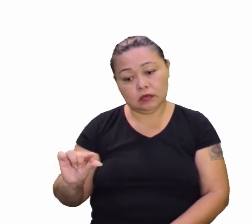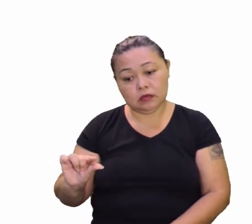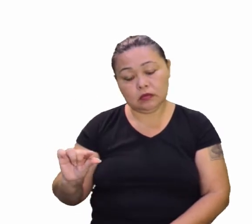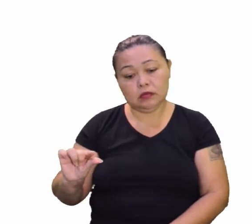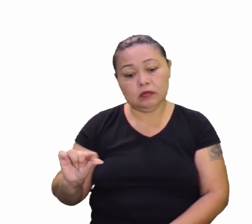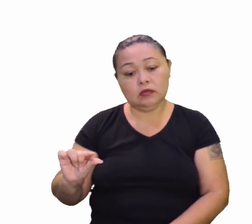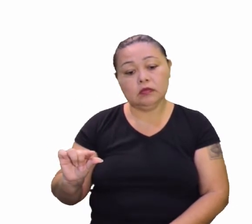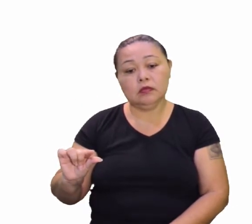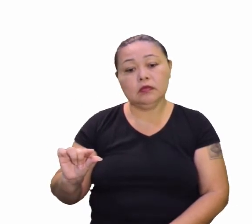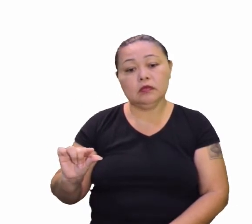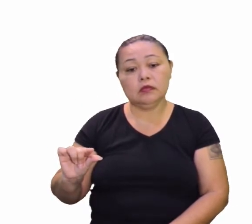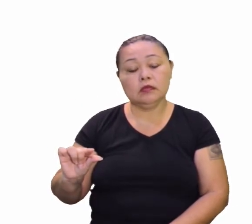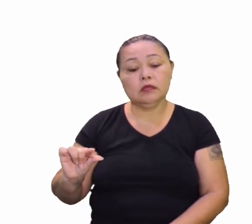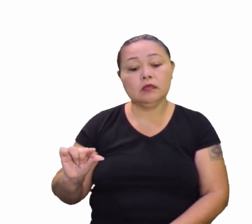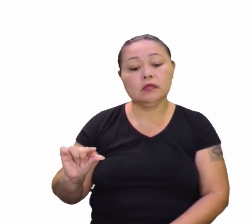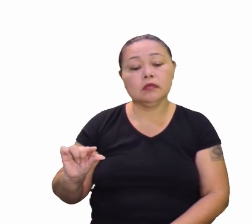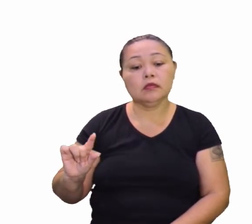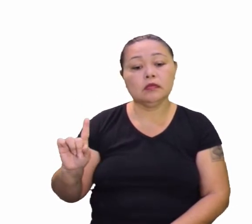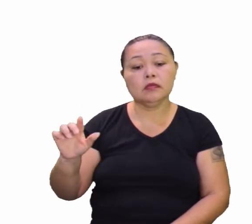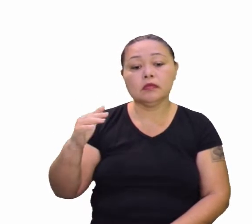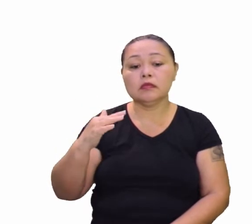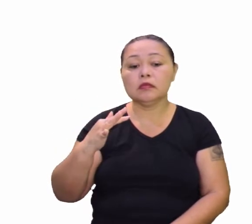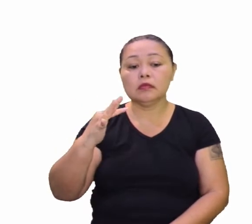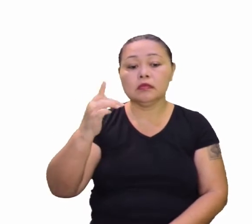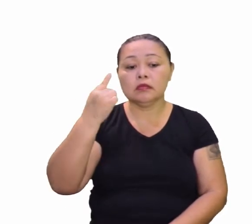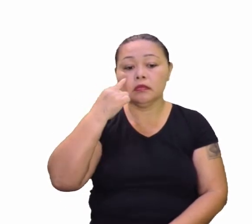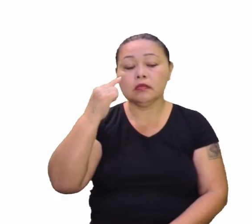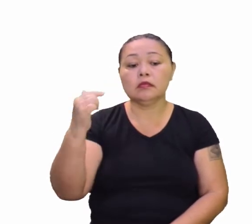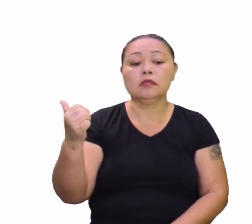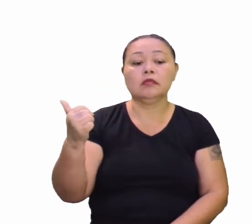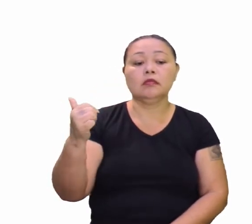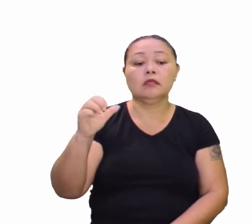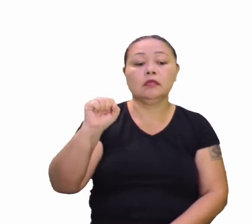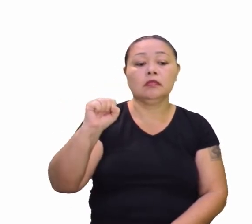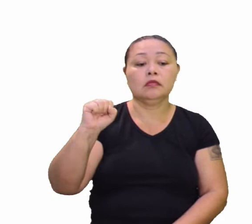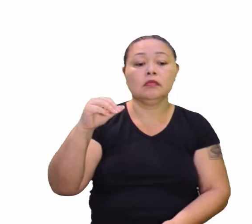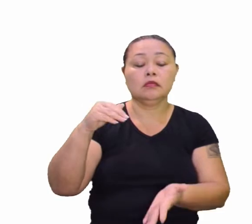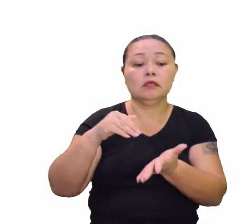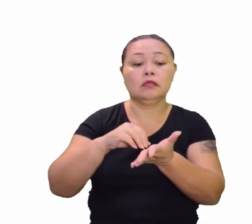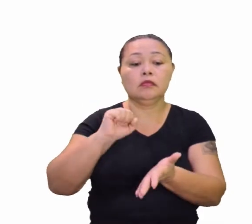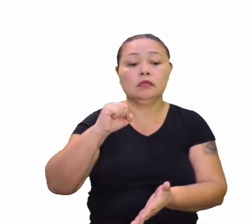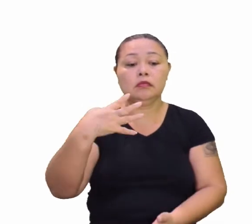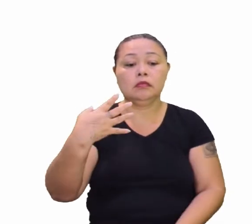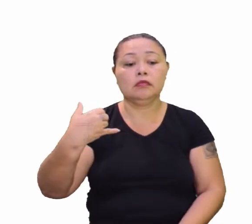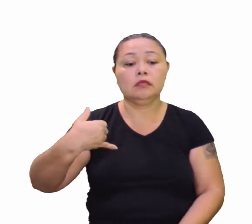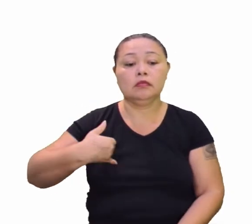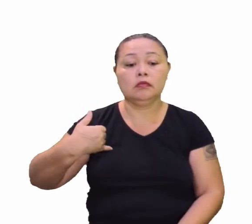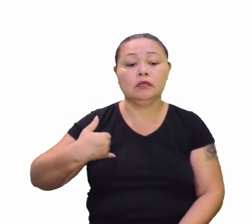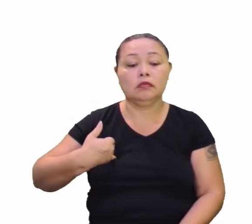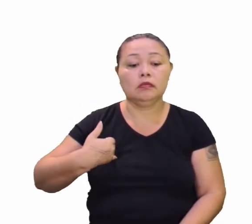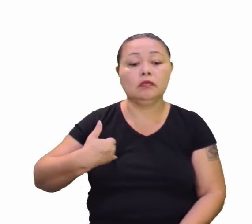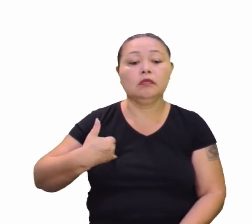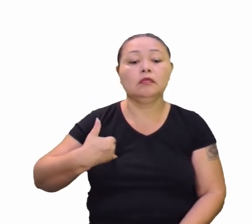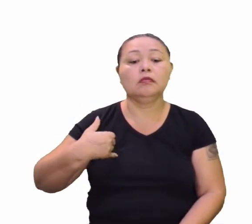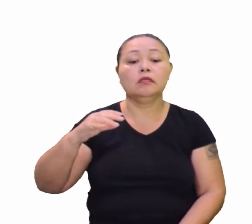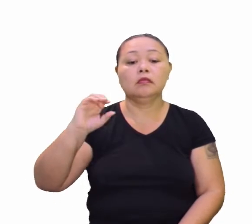Caiu. Vamos analisar aqui a expectativa de vida. De 80 a 84,